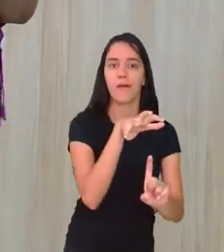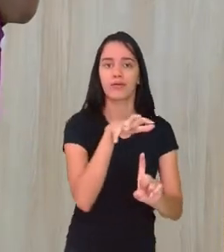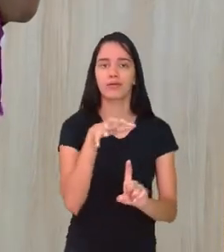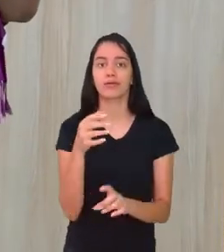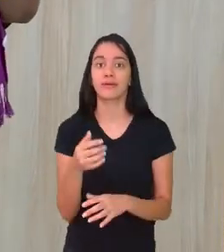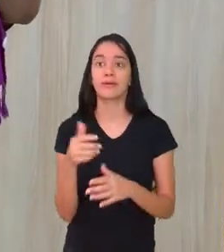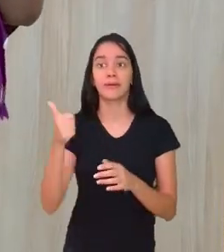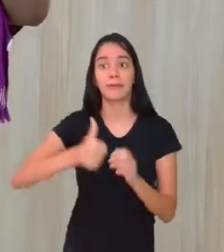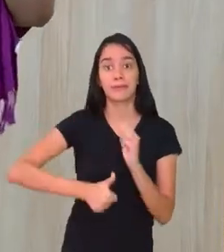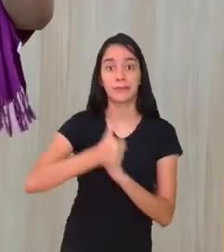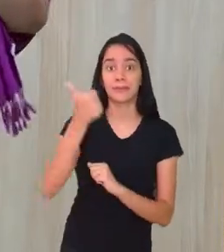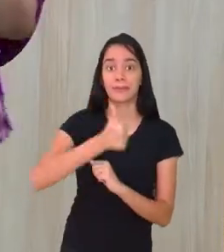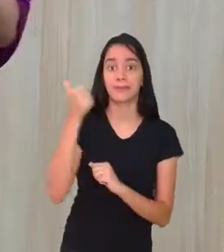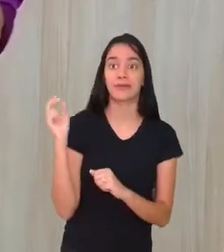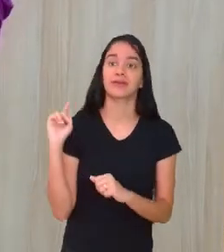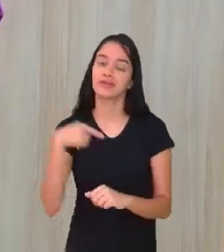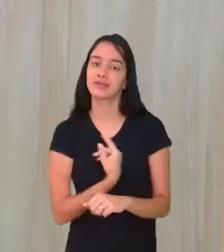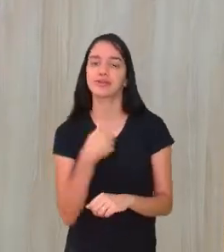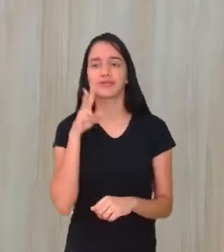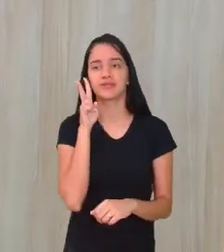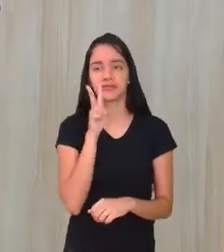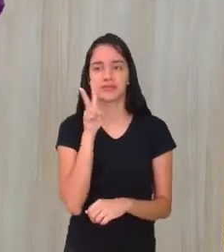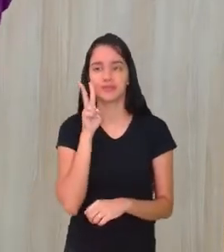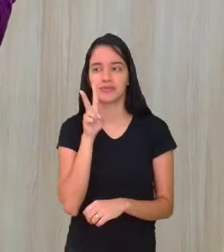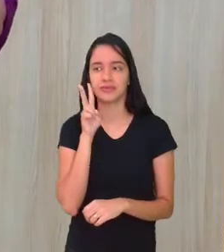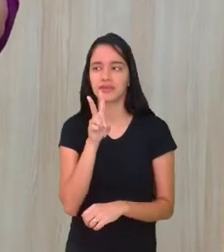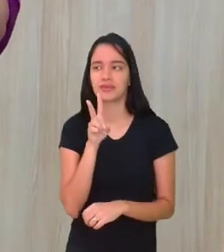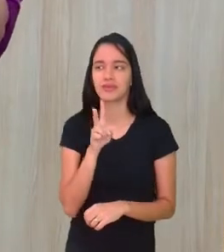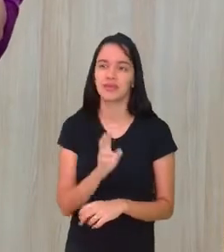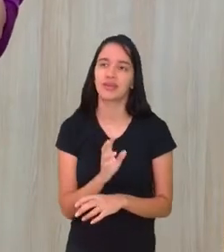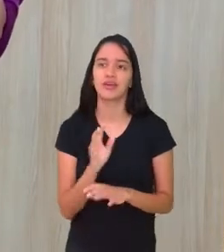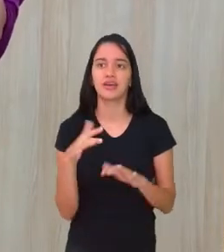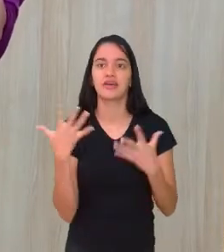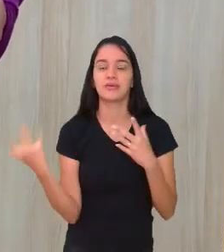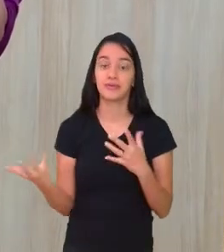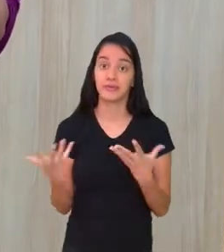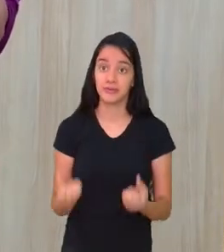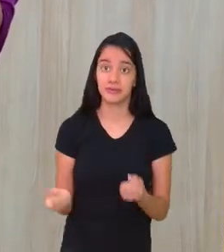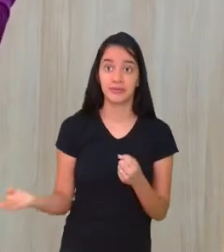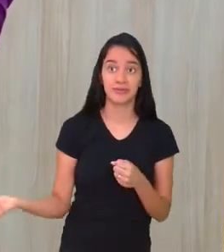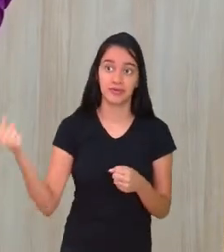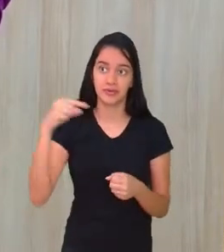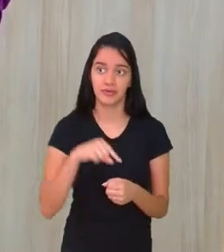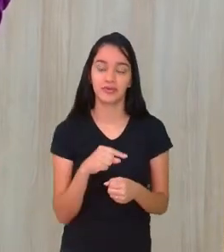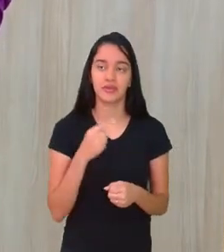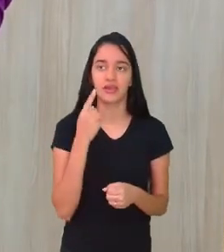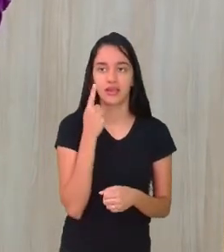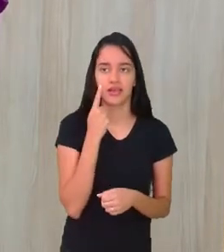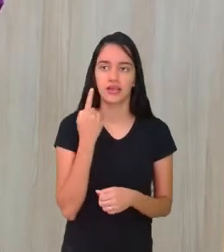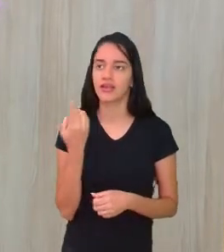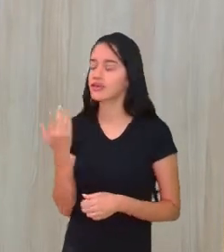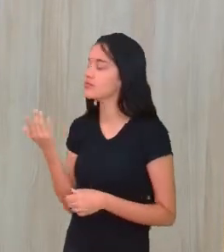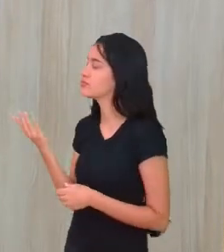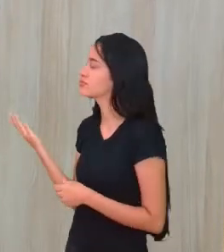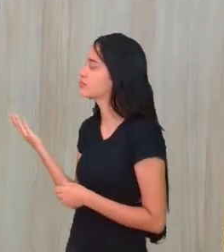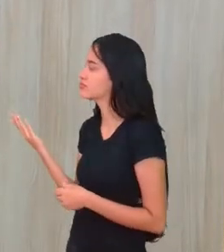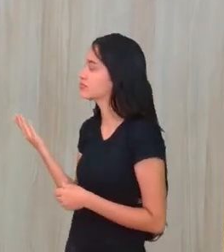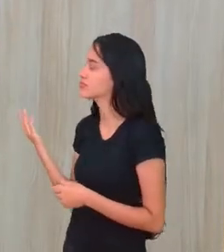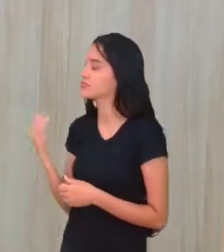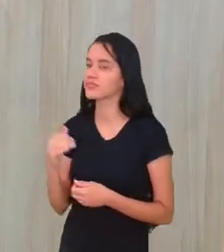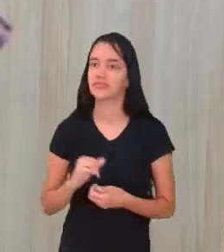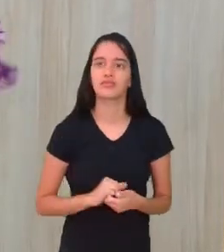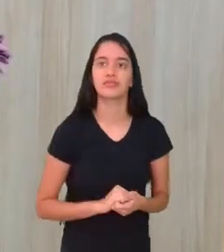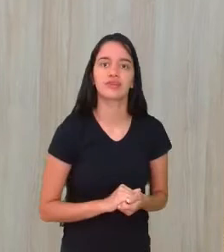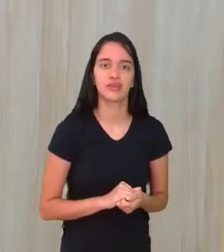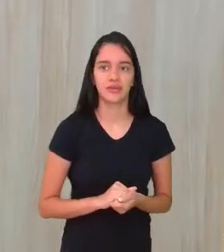dessa manipulação que a gente viu. Deixa eu baixar aqui o som para vocês, vamos voltar a ela, né? Opa, não. Essa outra.